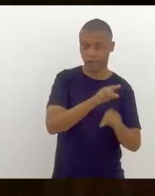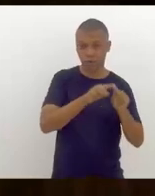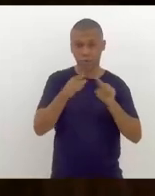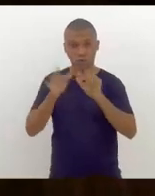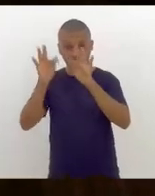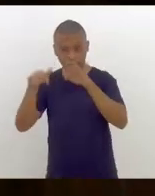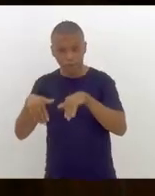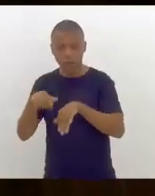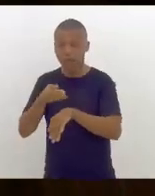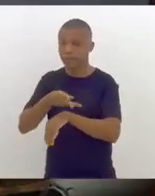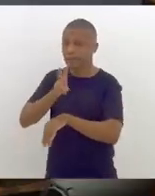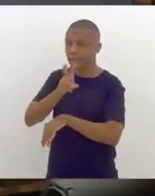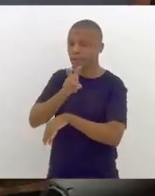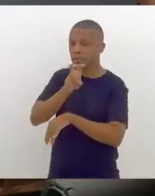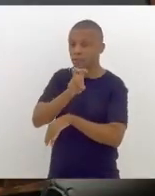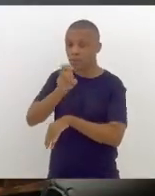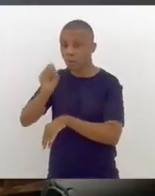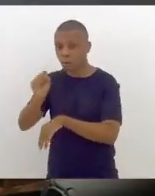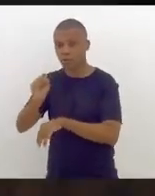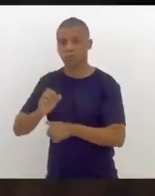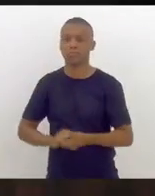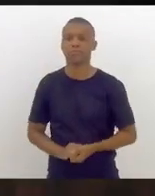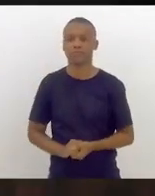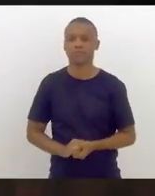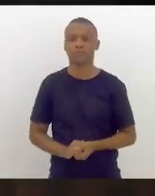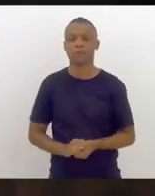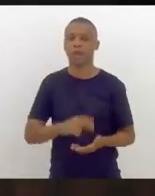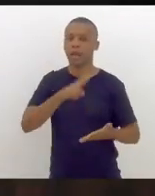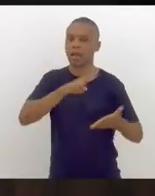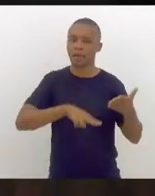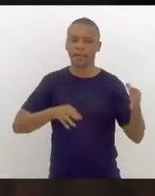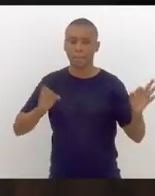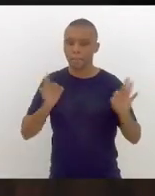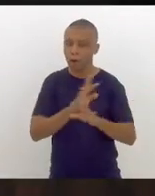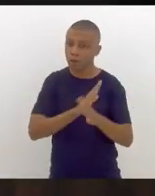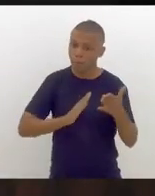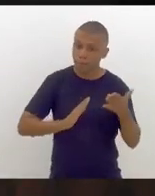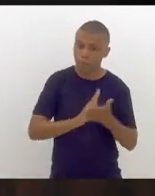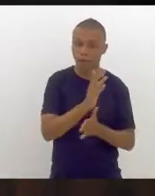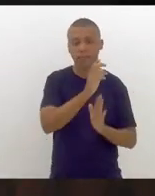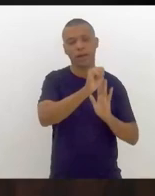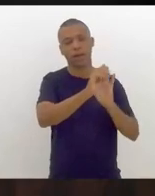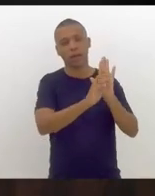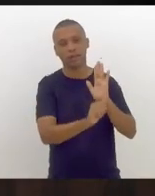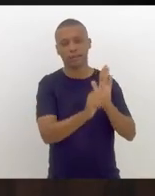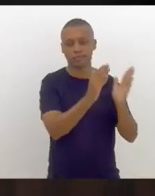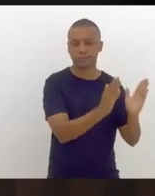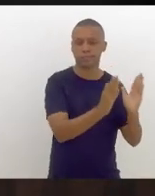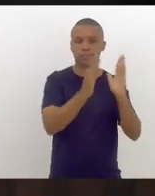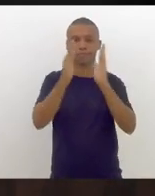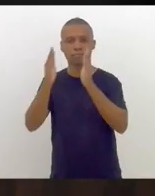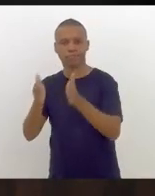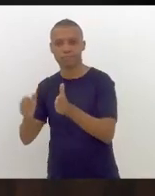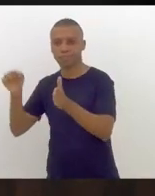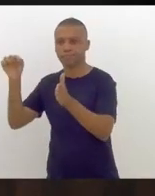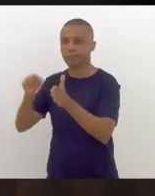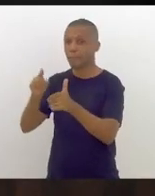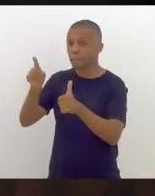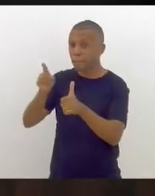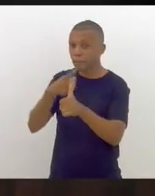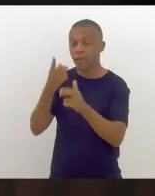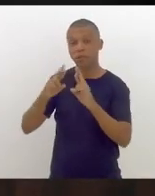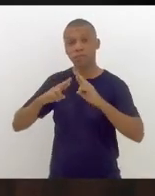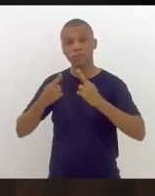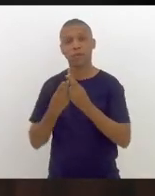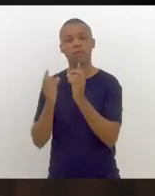horas e 58 minutos Líder passa-se a primeira sessão